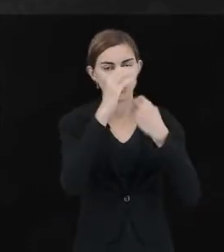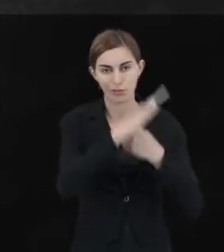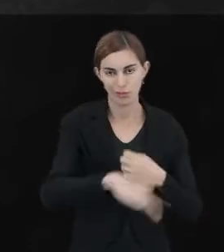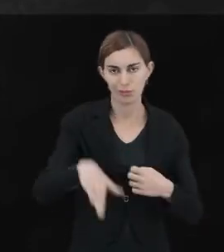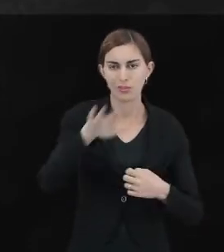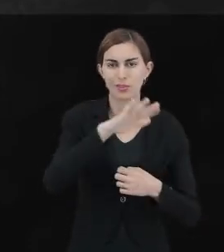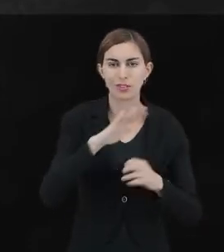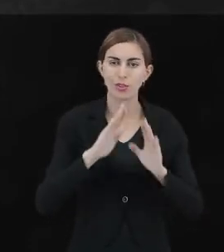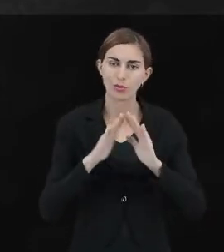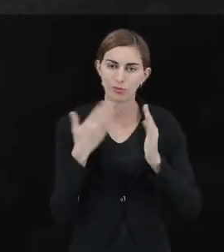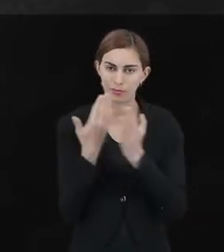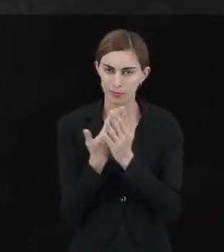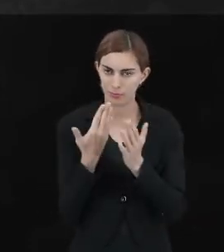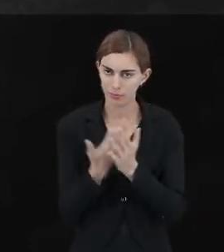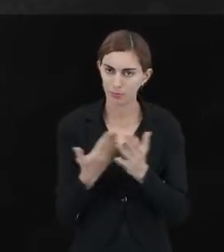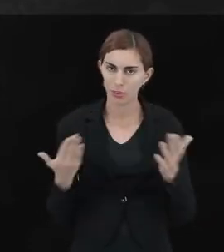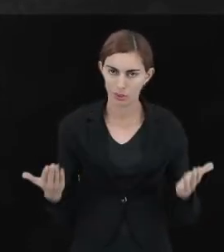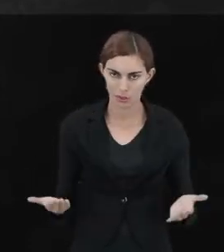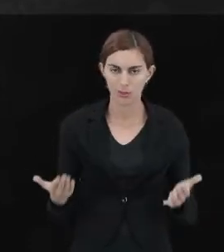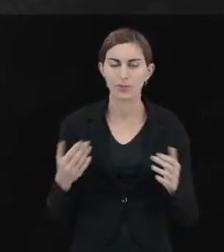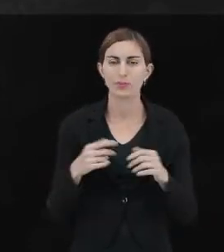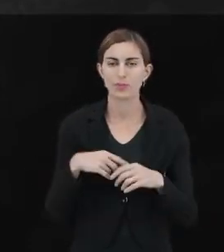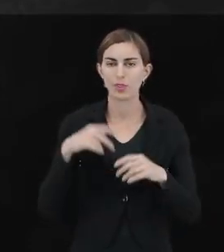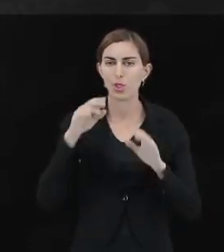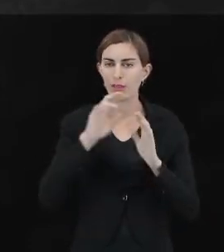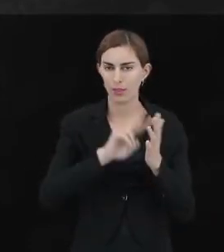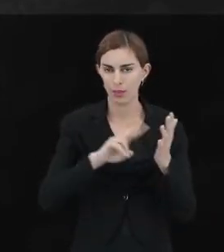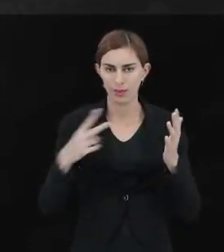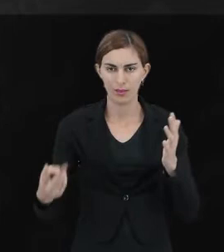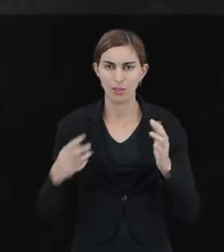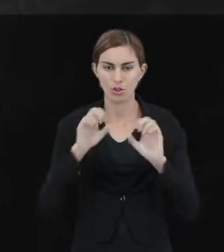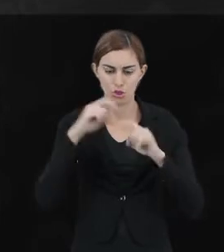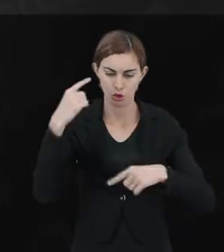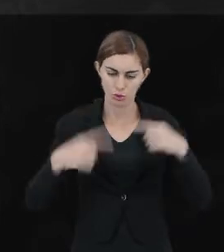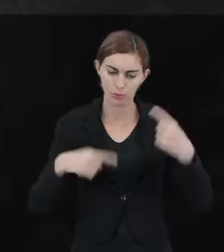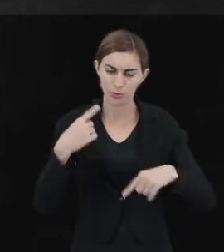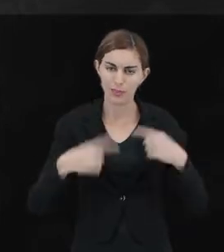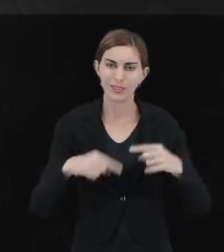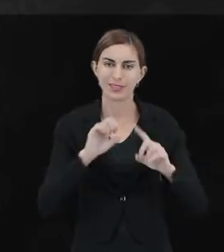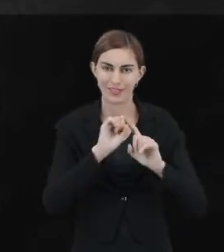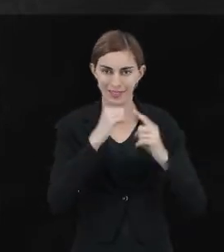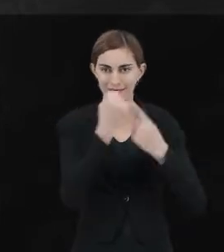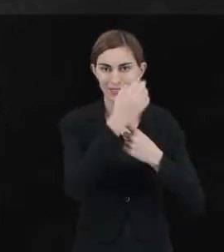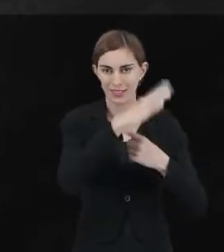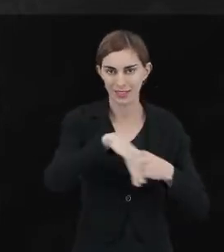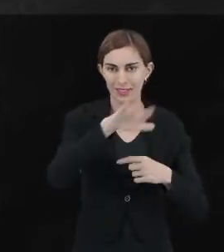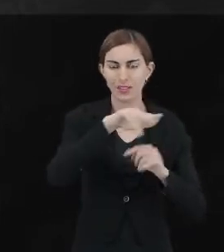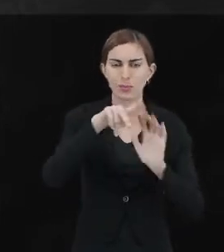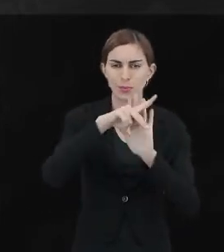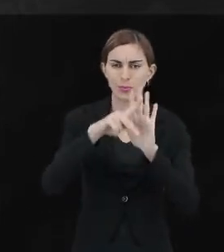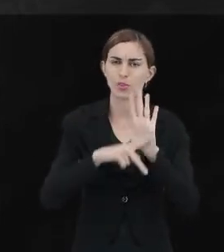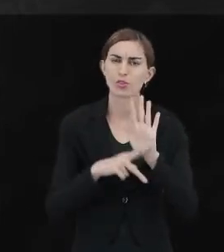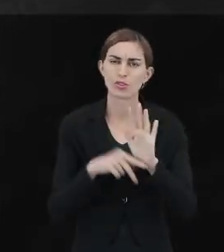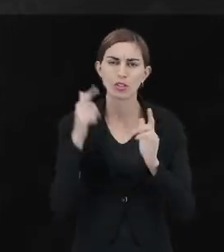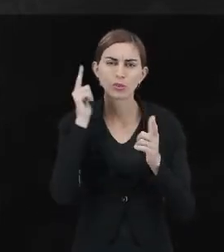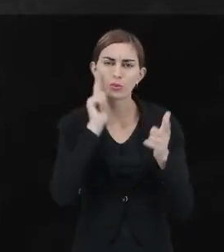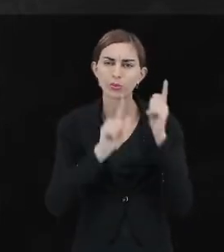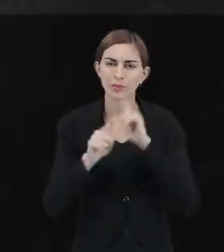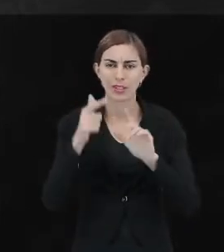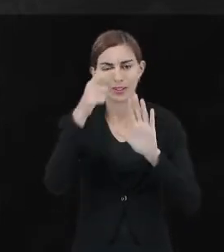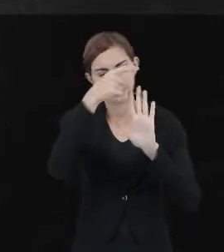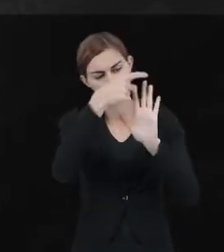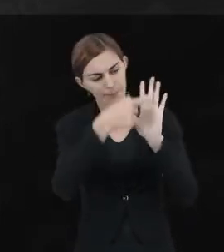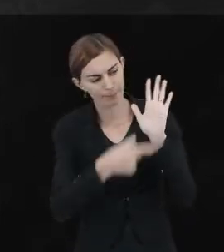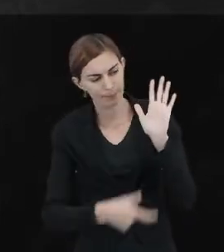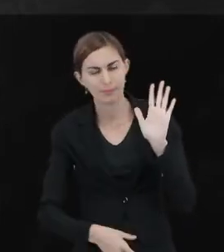sociais. É nas escolas, em distintos contextos sociais e políticos, que os projetos ganham corpo